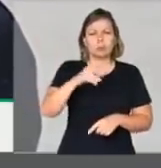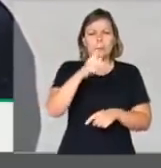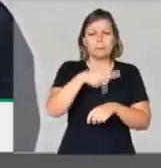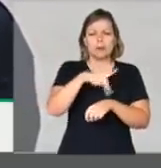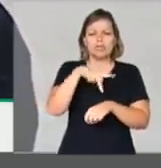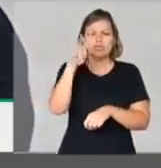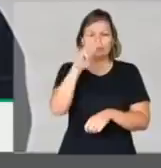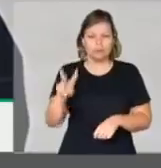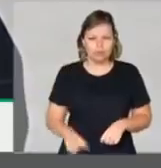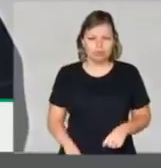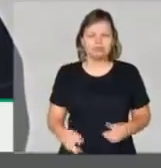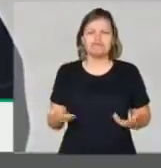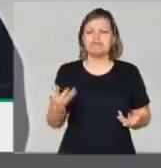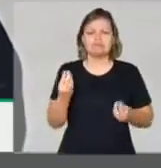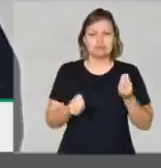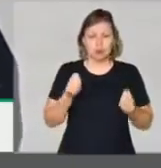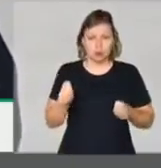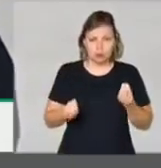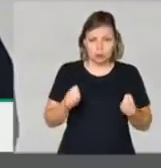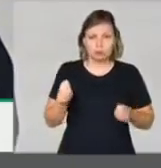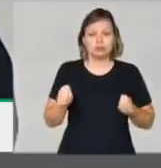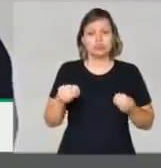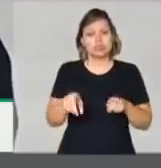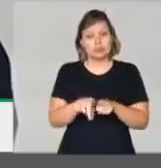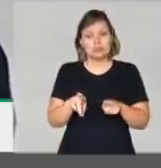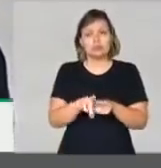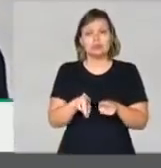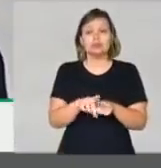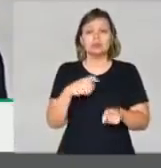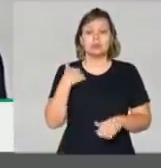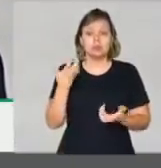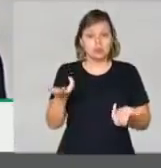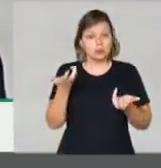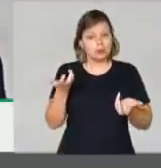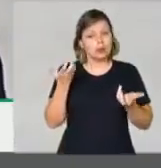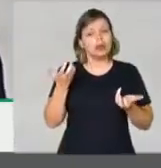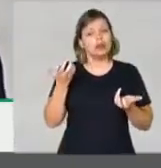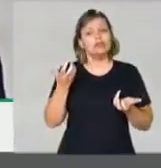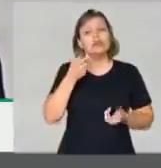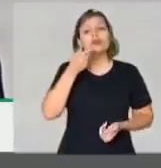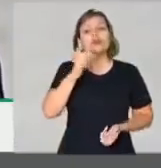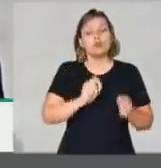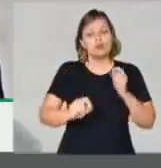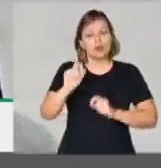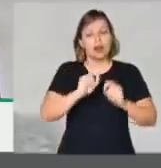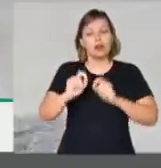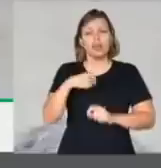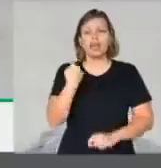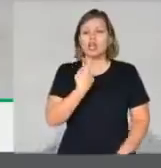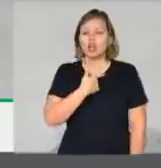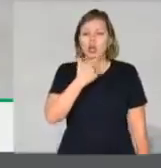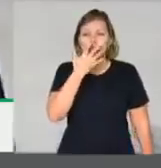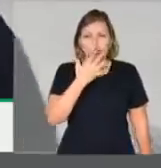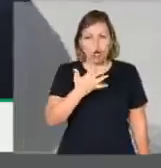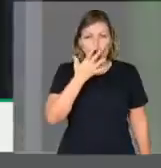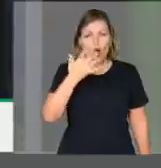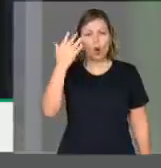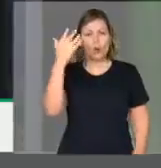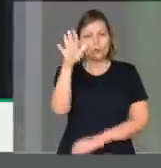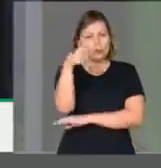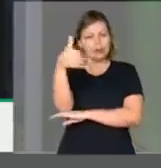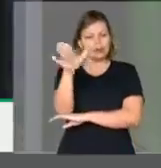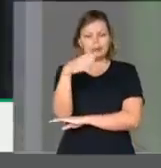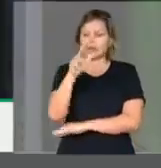discussão. E por fim, deputado Glauber, apenas dizer: a cor da nossa bandeira nunca será laranja. Obrigado,